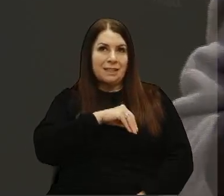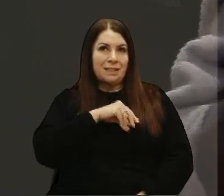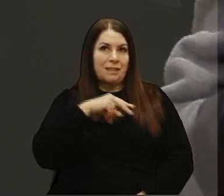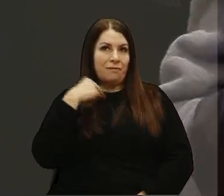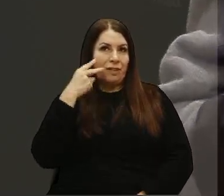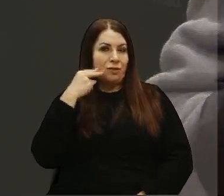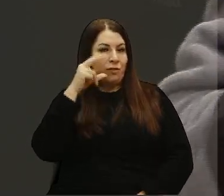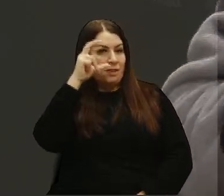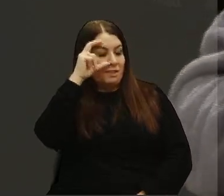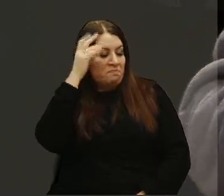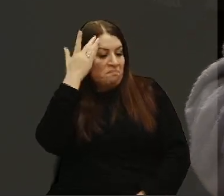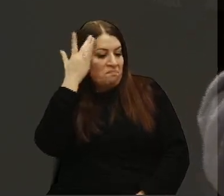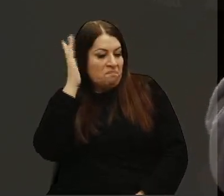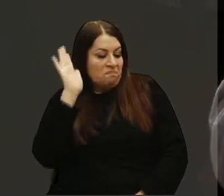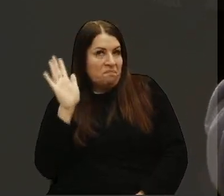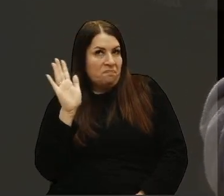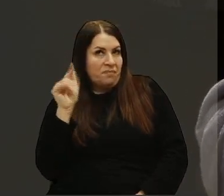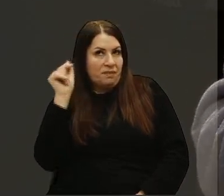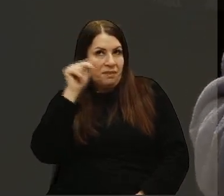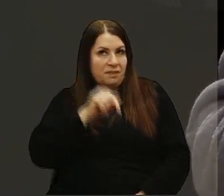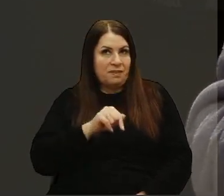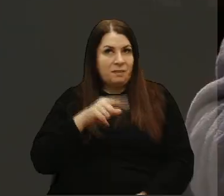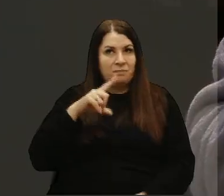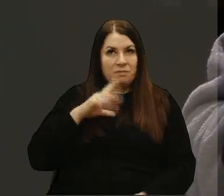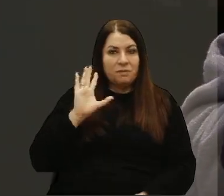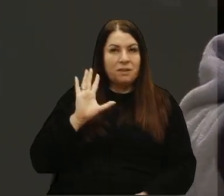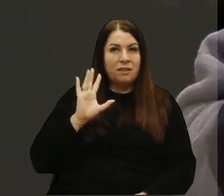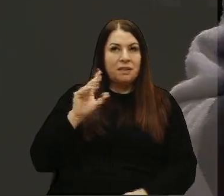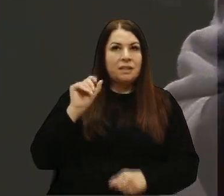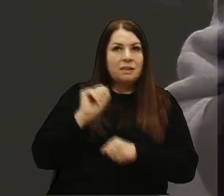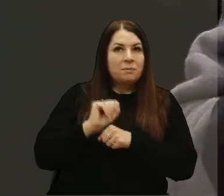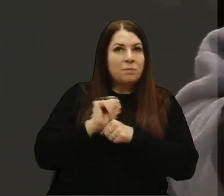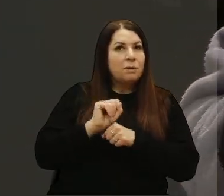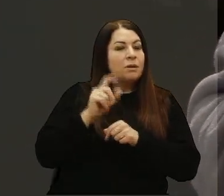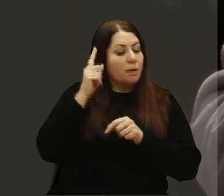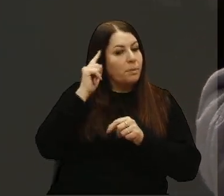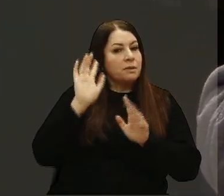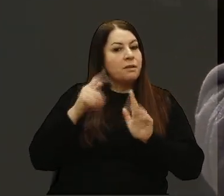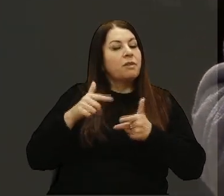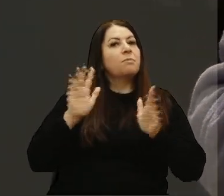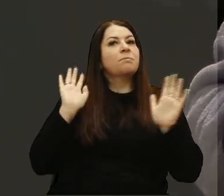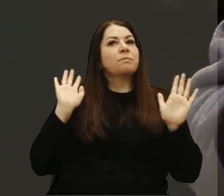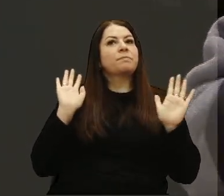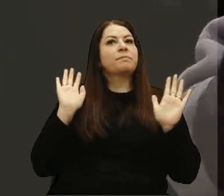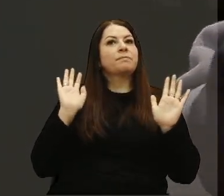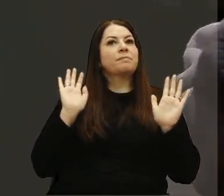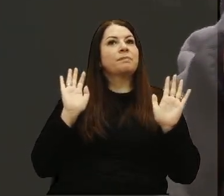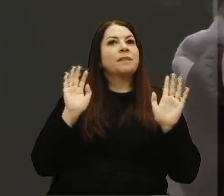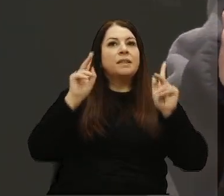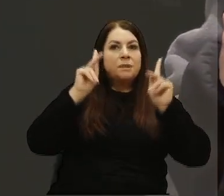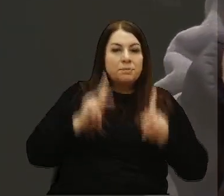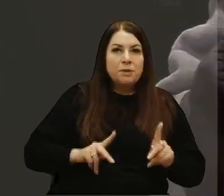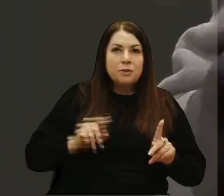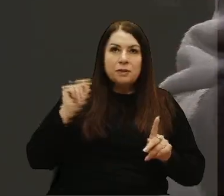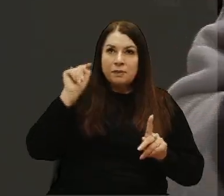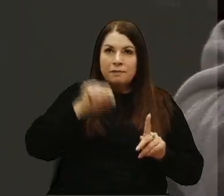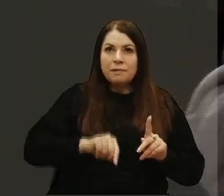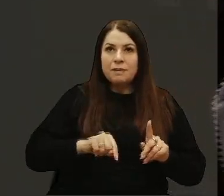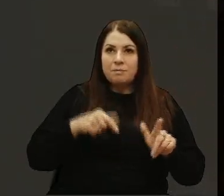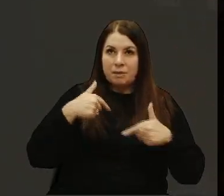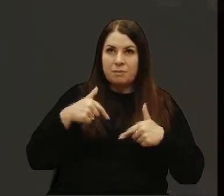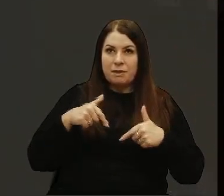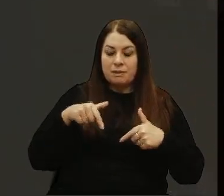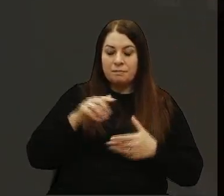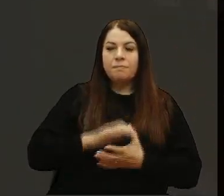sei se o Galafassi veio aqui, mas eu tenho uma expectativa que ele veio para trabalhar. As pessoas vêm para Caxias do Sul para